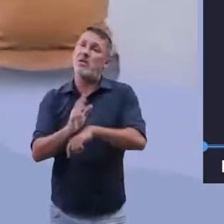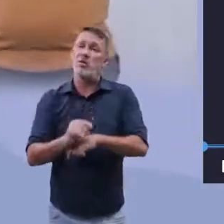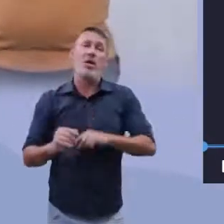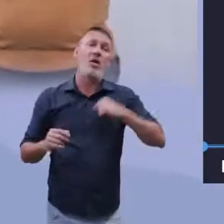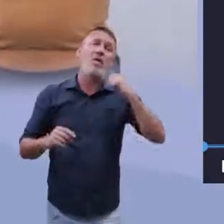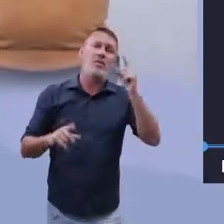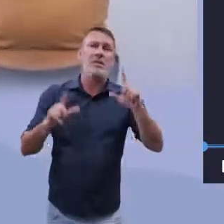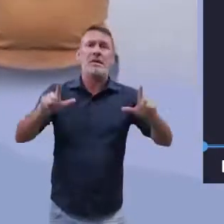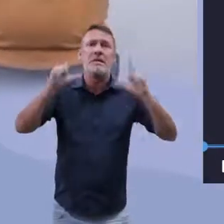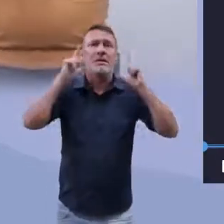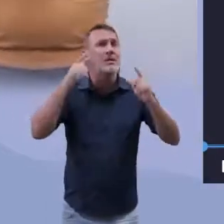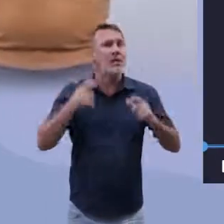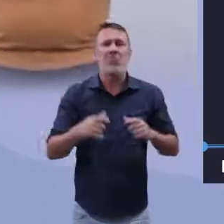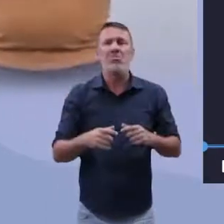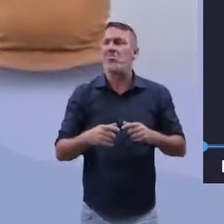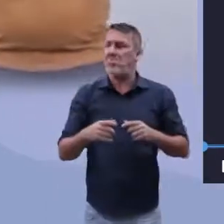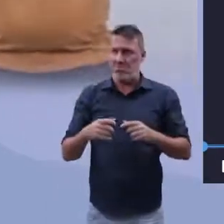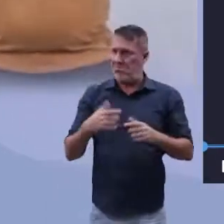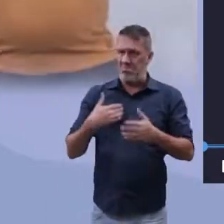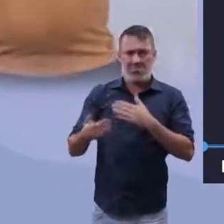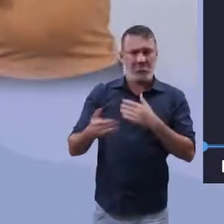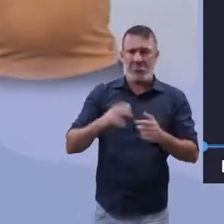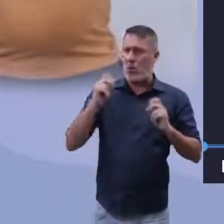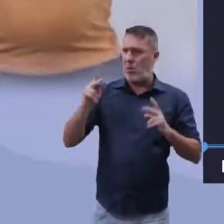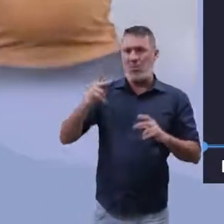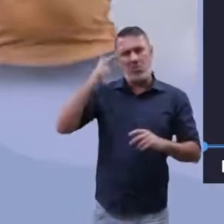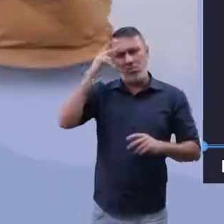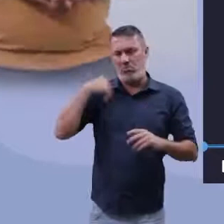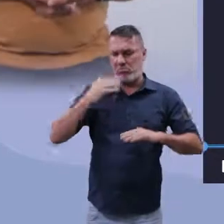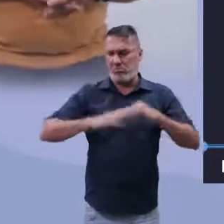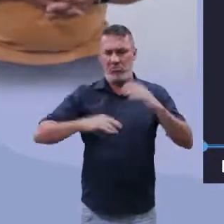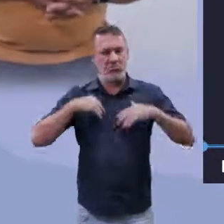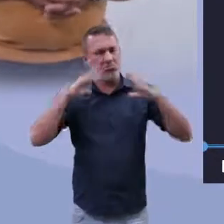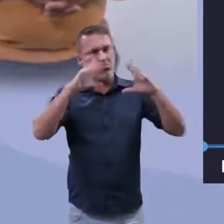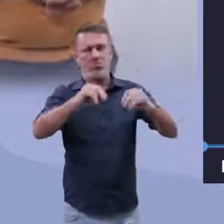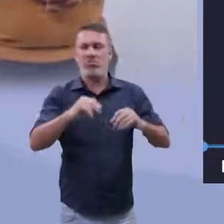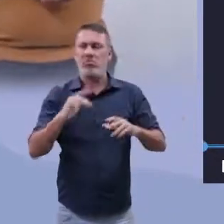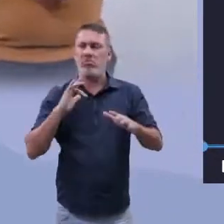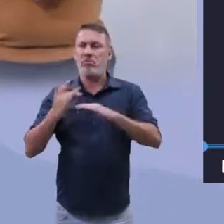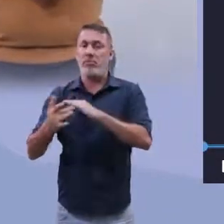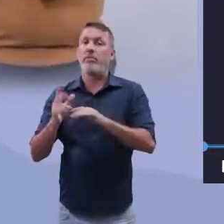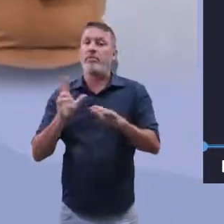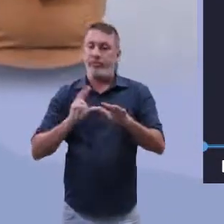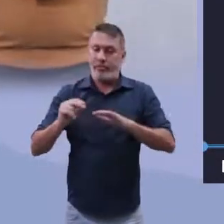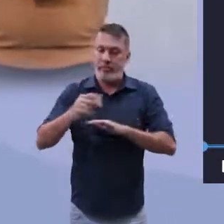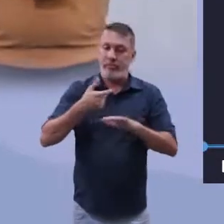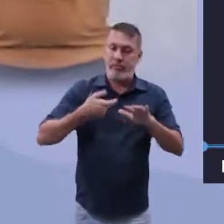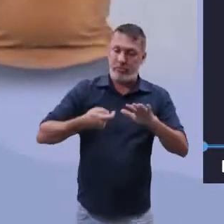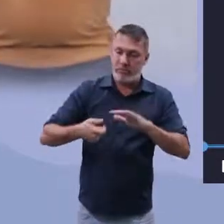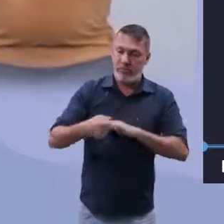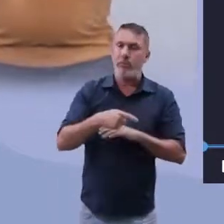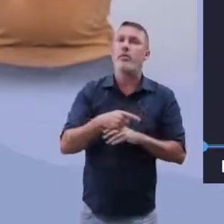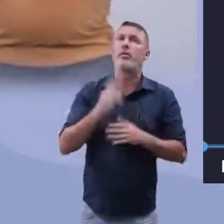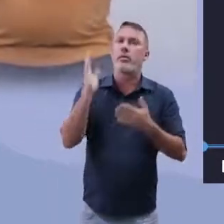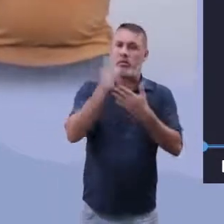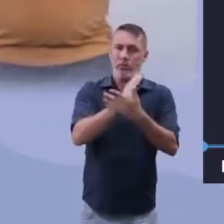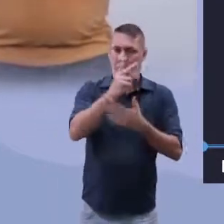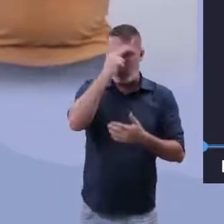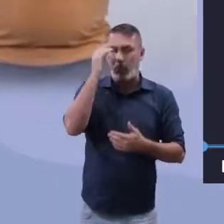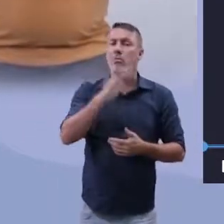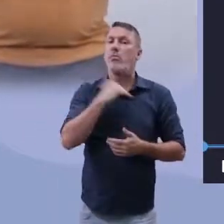vídeo, mas aquele vídeo não mostra nitidamente que é ele. Beleza, não tem problema, vamos praticar a justiça com as próprias mãos. Então, fake news, ele